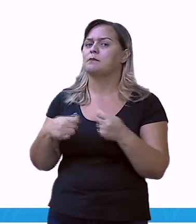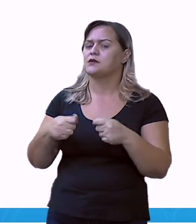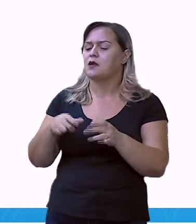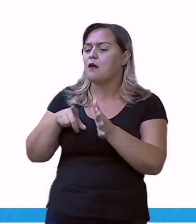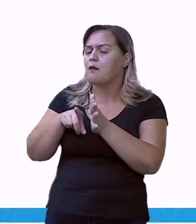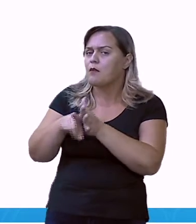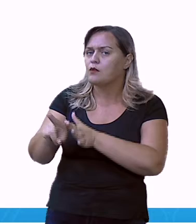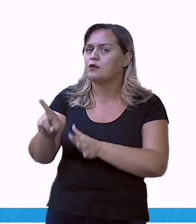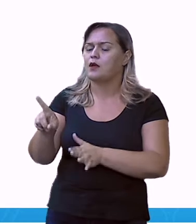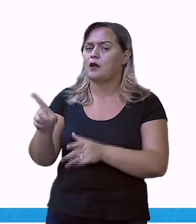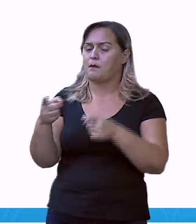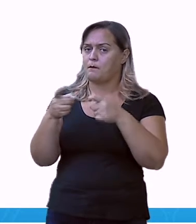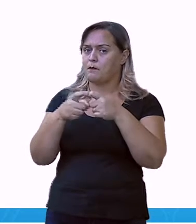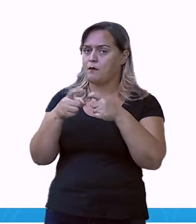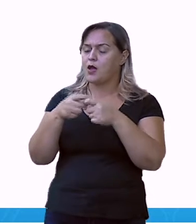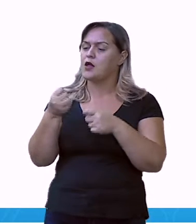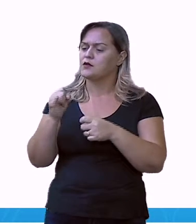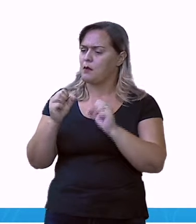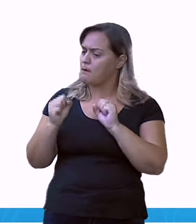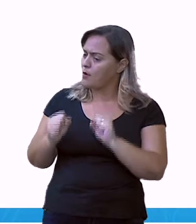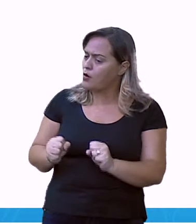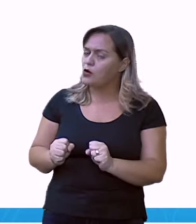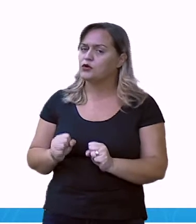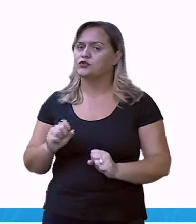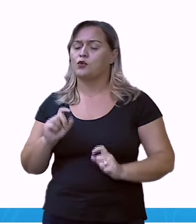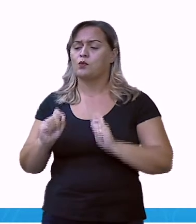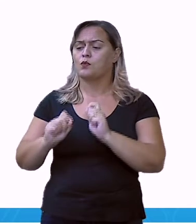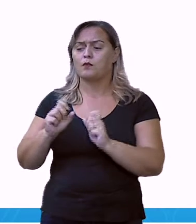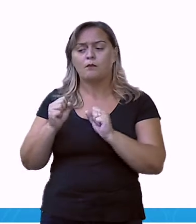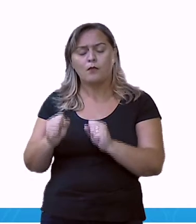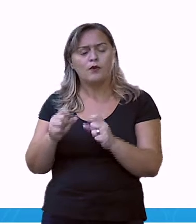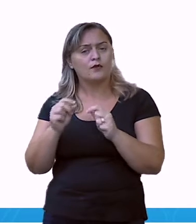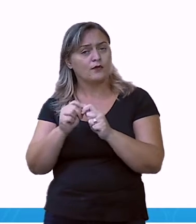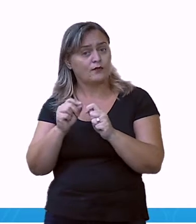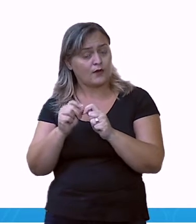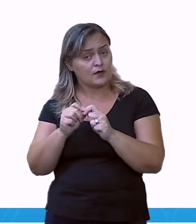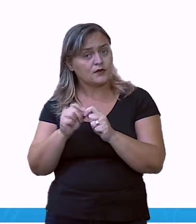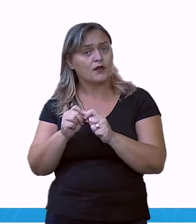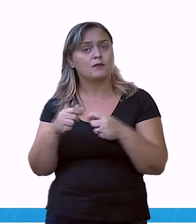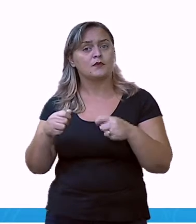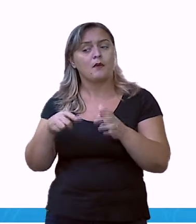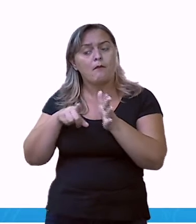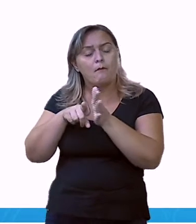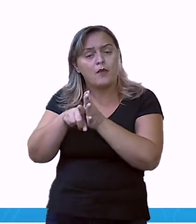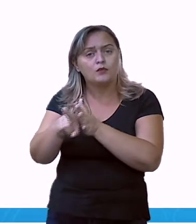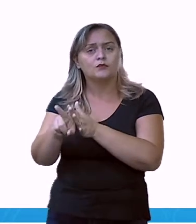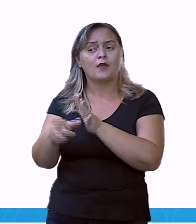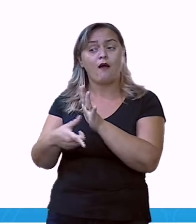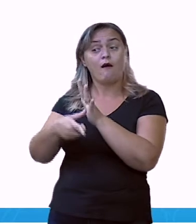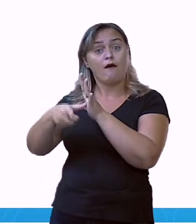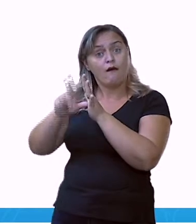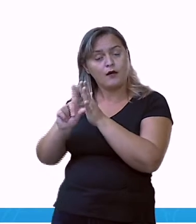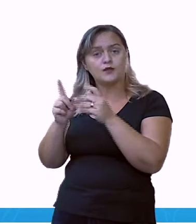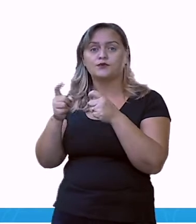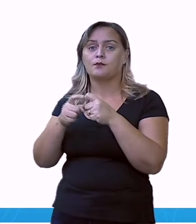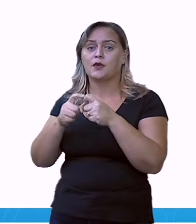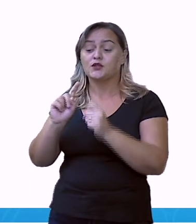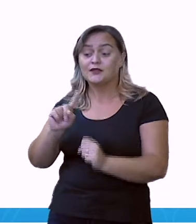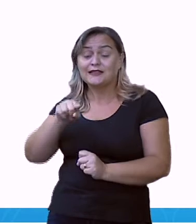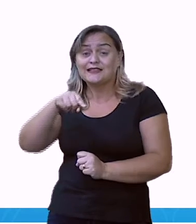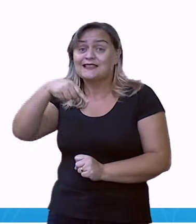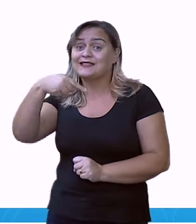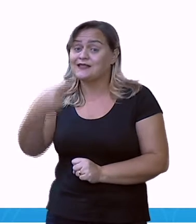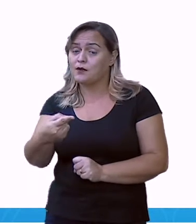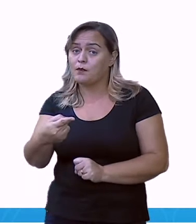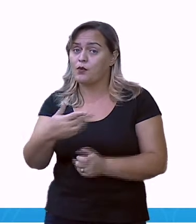Porque algumas crianças com síndrome de Down, elas nascem com algum tipo de doença no coração que são graves. E qualquer exercício